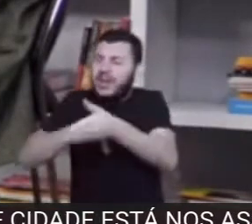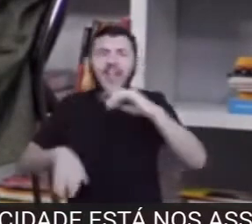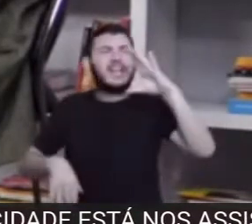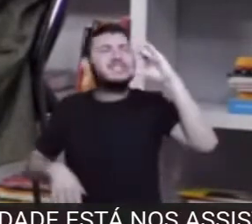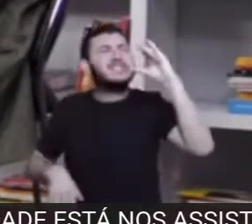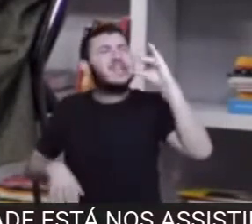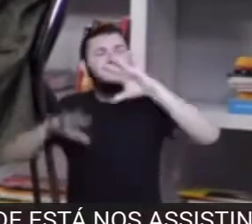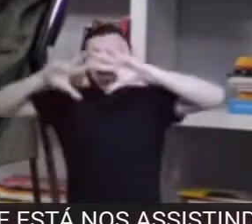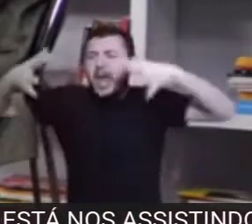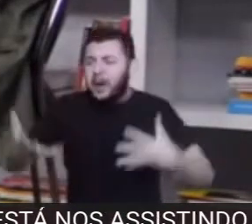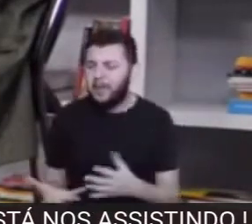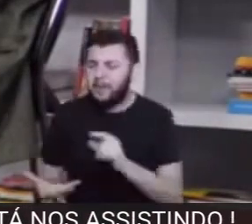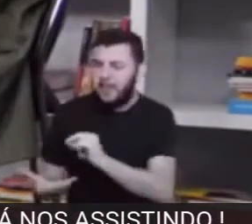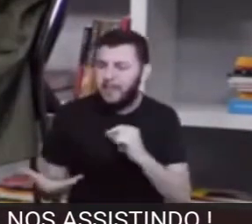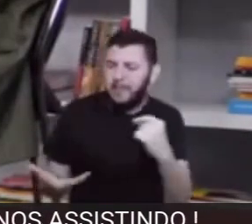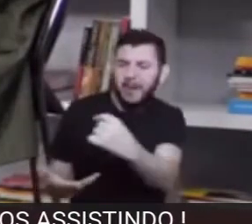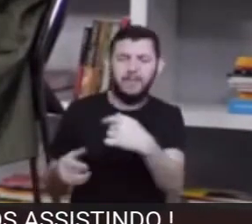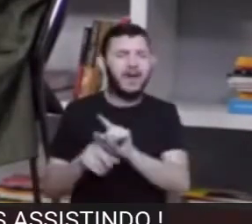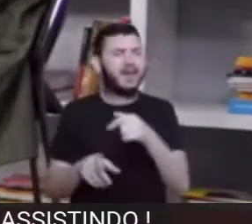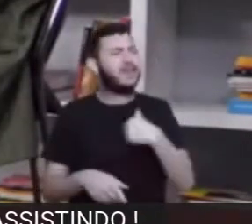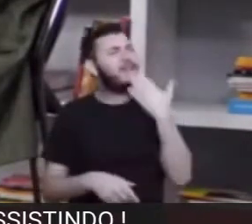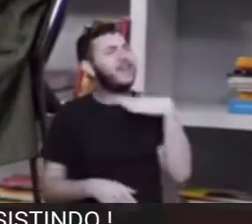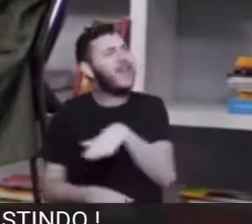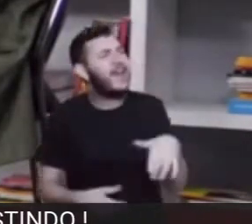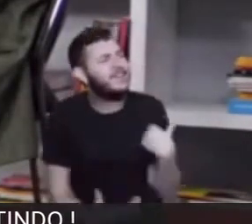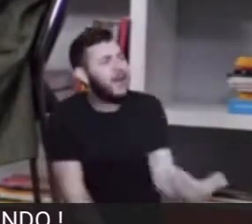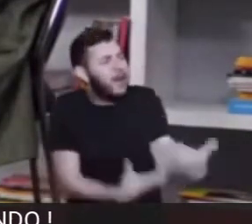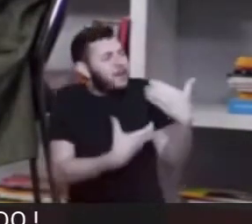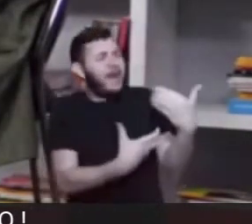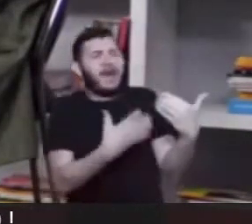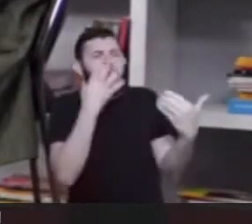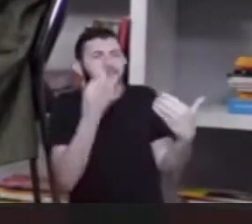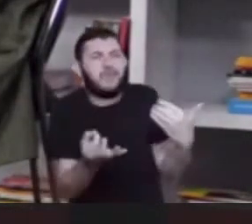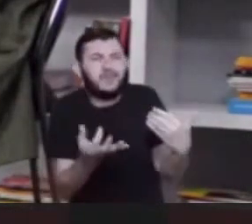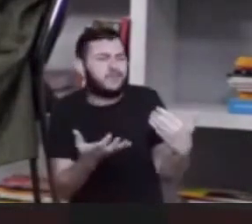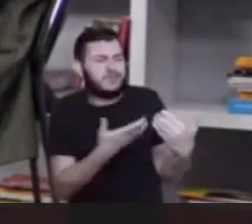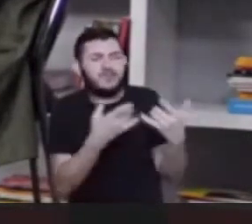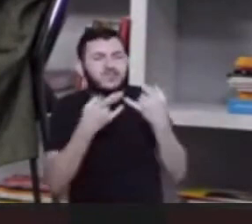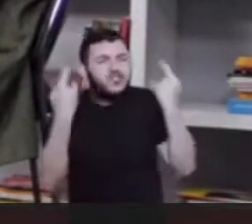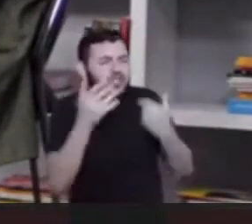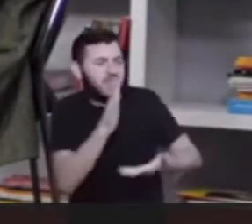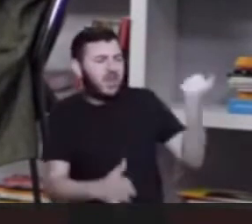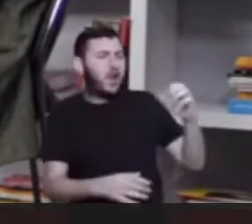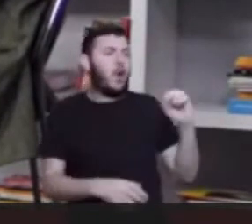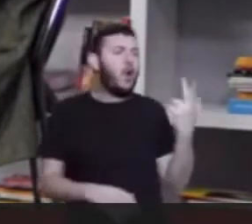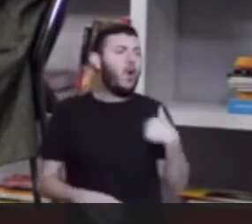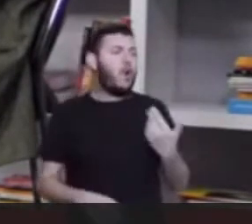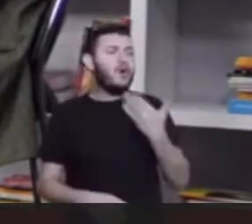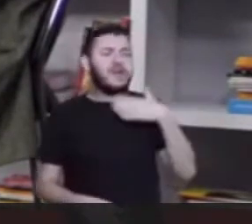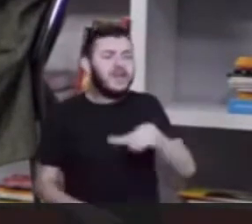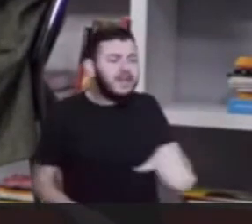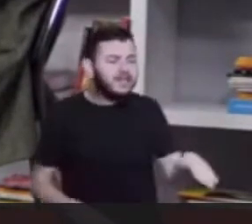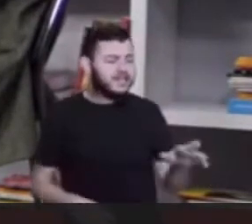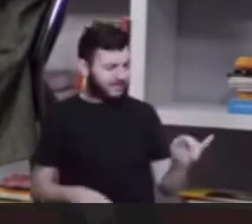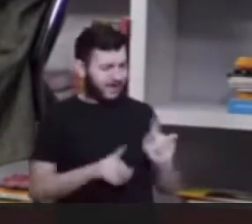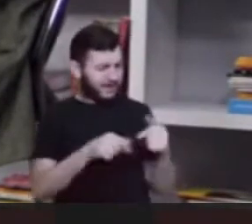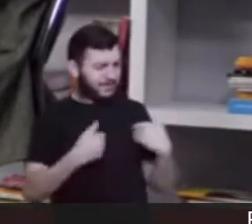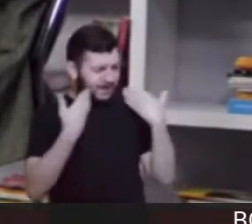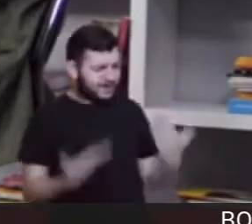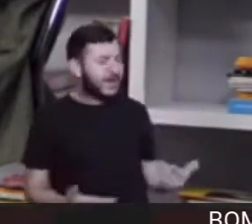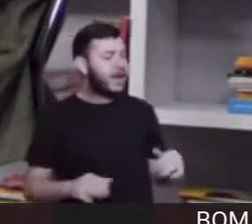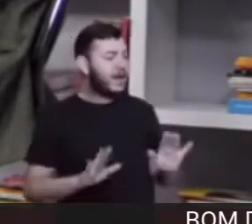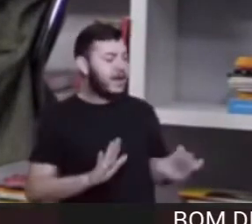tirando a máscara de uma criança e exigindo que outra criança para fazer a apresentação tire a máscara. É desrespeitoso contra